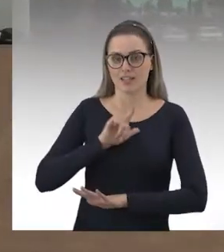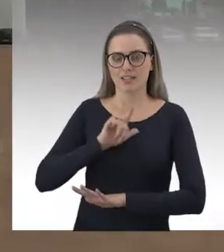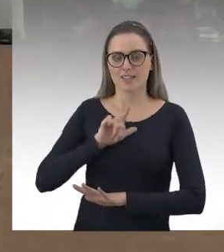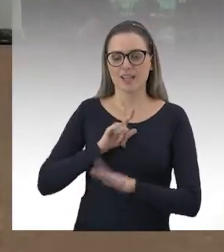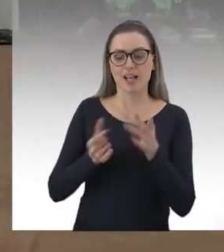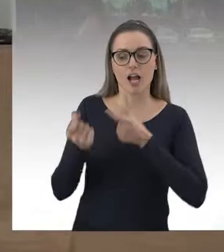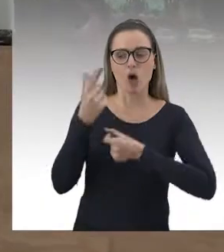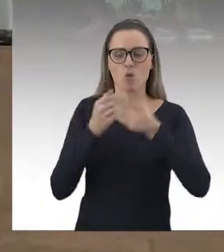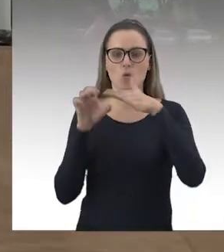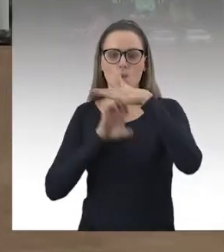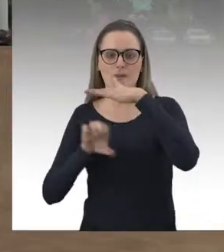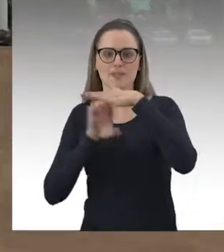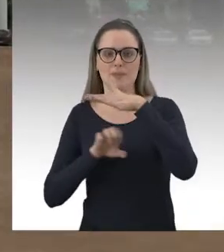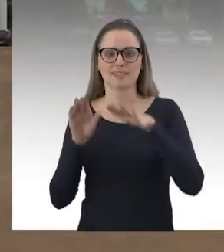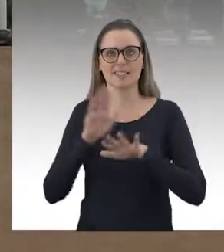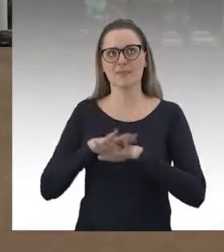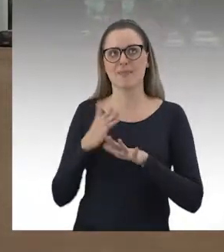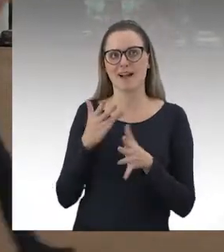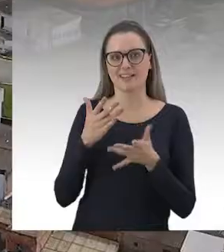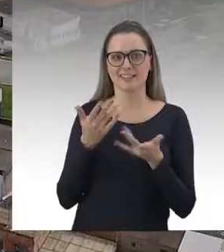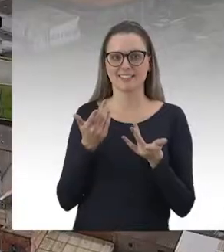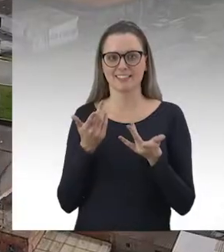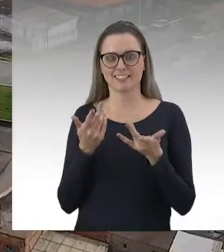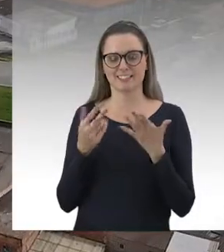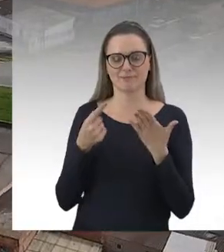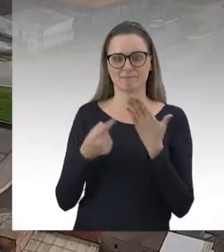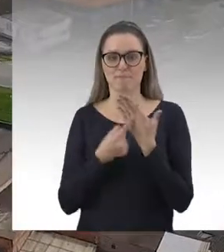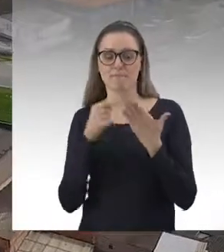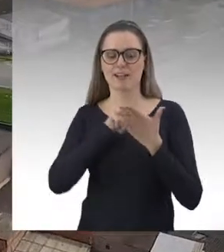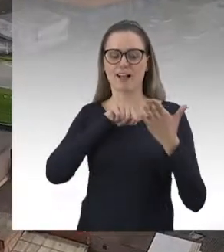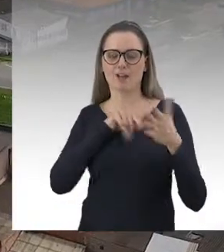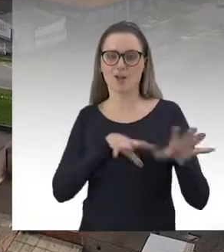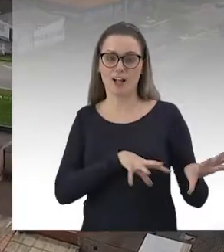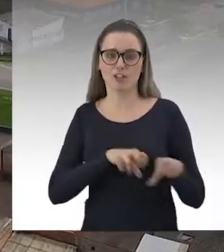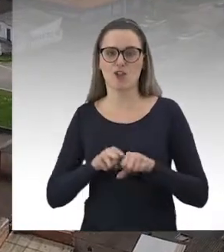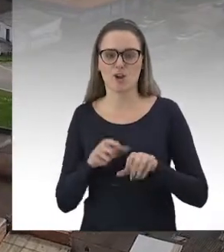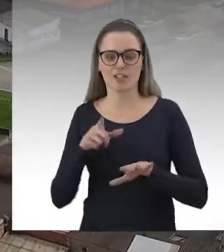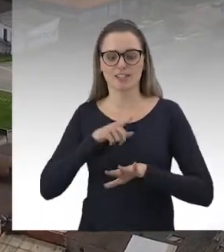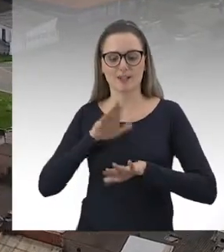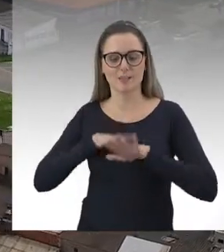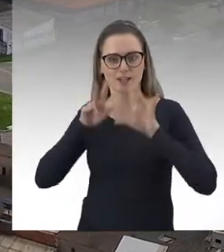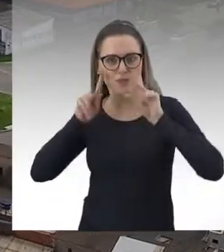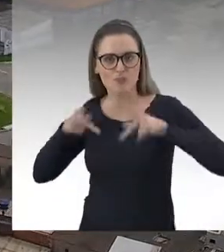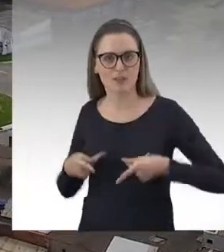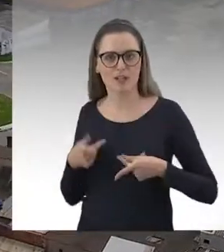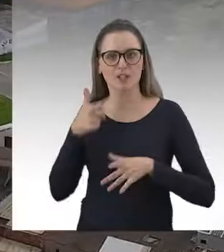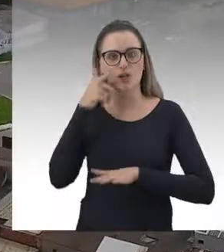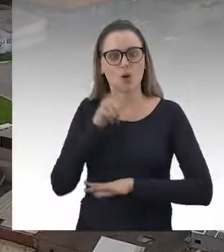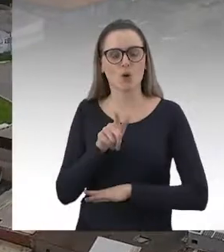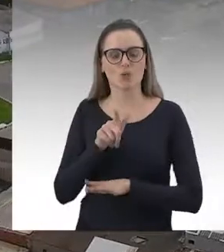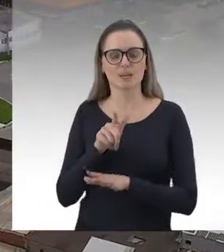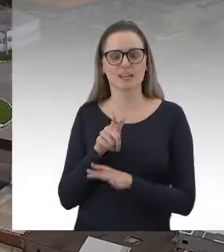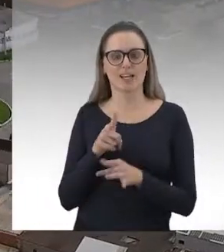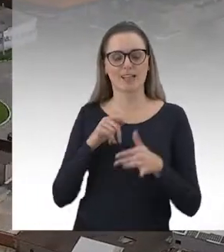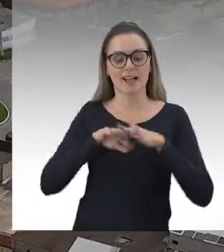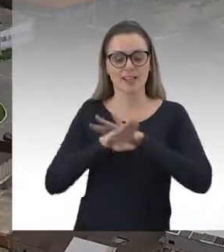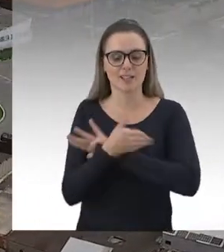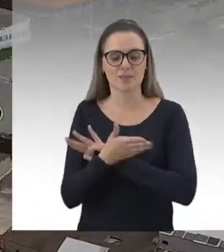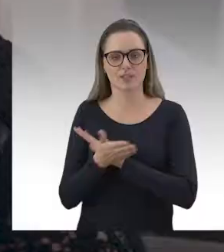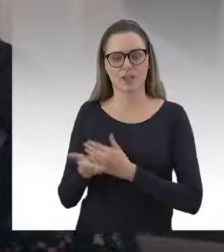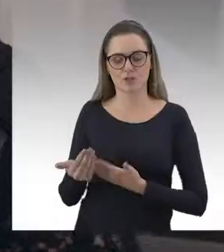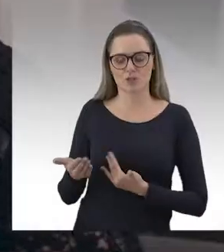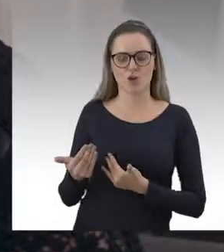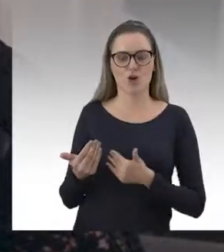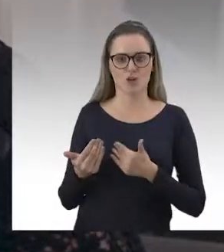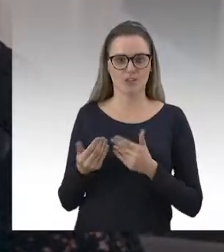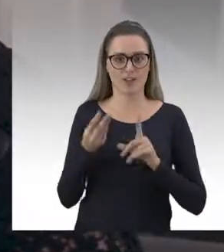Algumas empresas são mais acolhedoras, têm uma cultura mais humanística, né? Então conseguem acolher jovens vulneráveis.